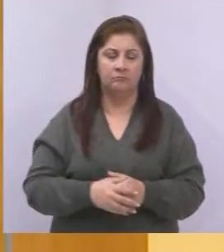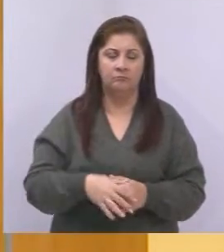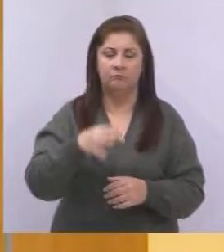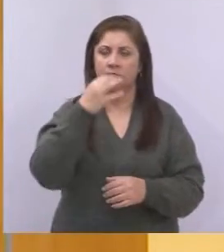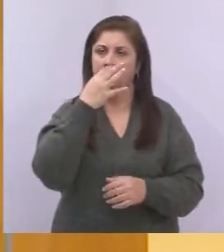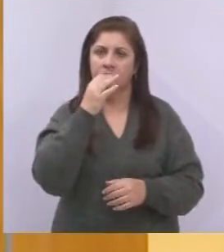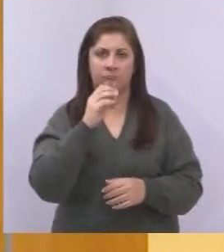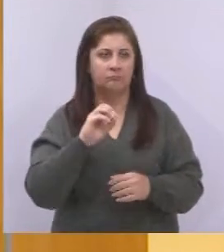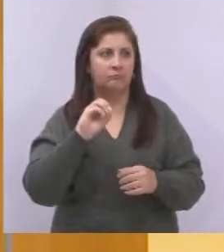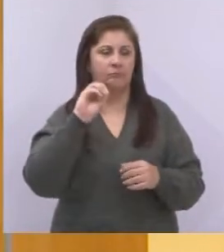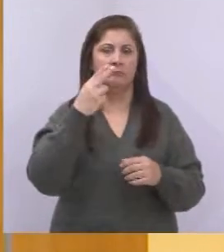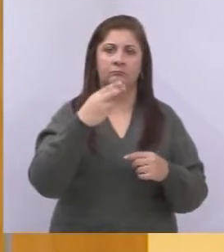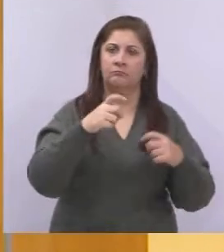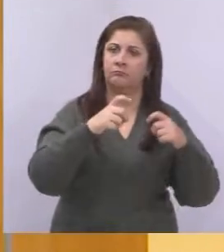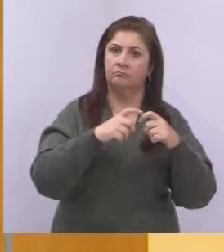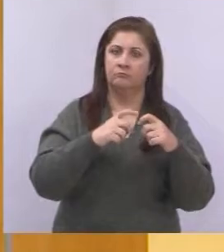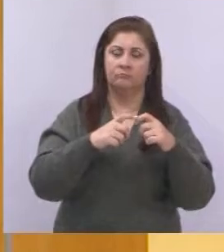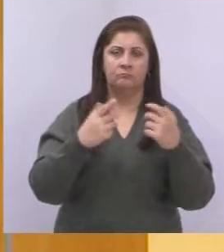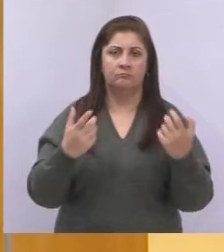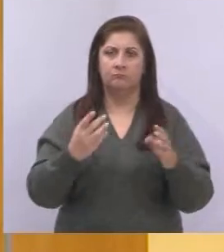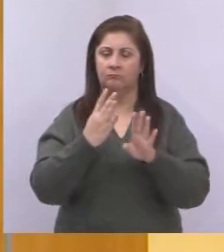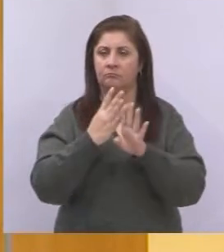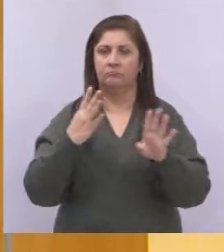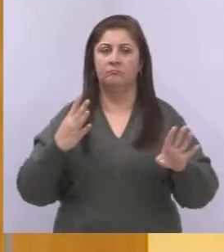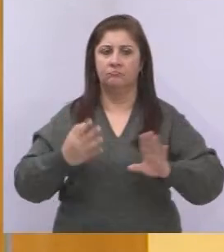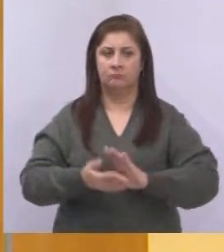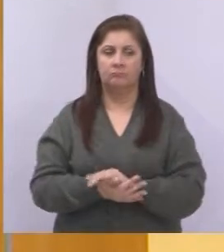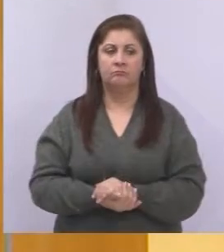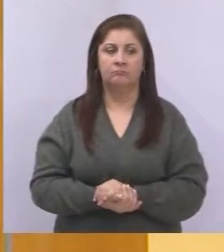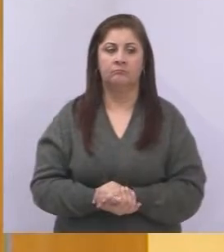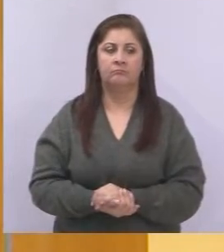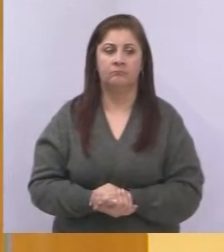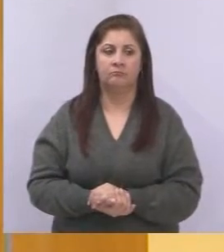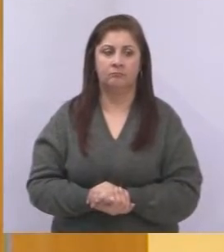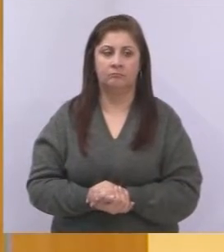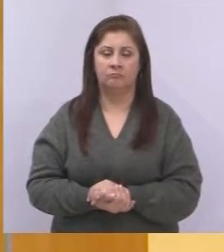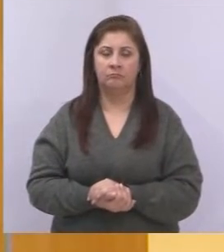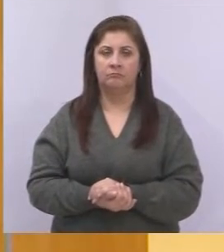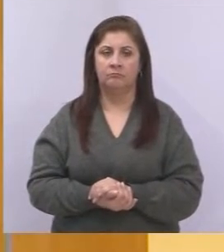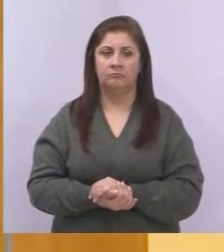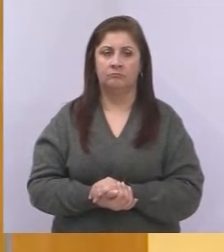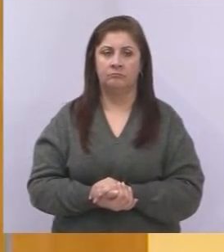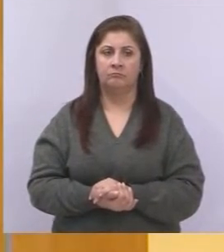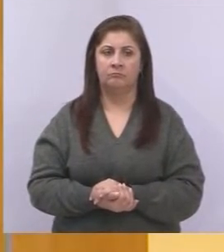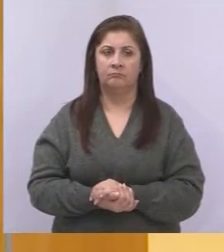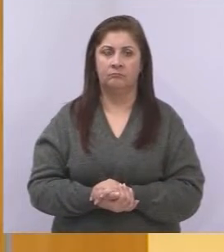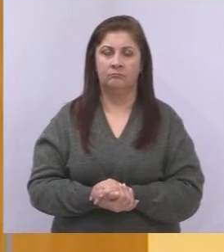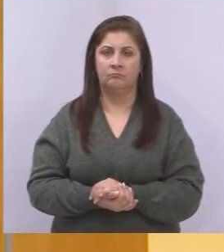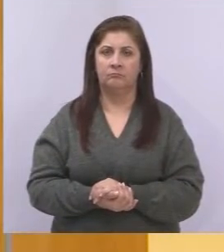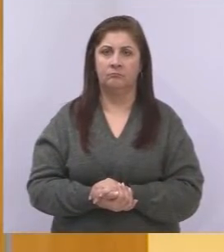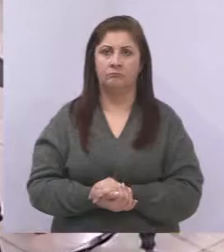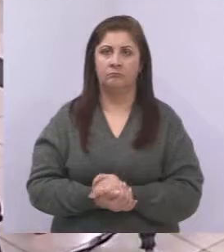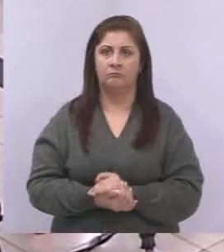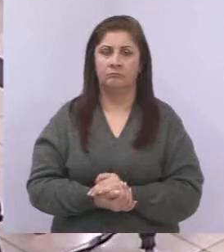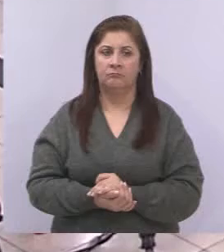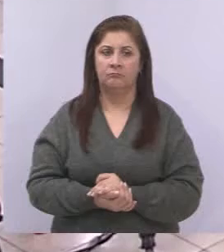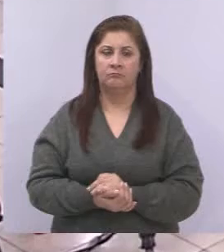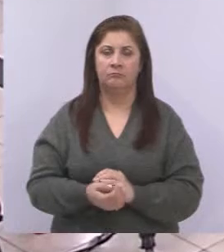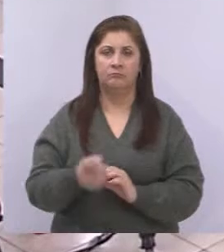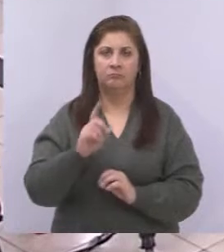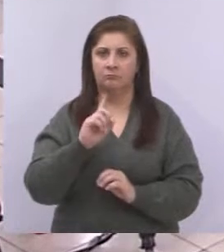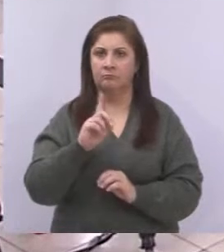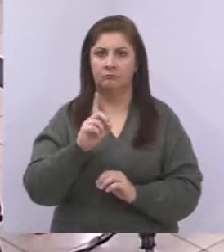ou à espera de consulta, na fila. Só isso, Paulinho, nobre, tá? Pode falar. Não está tirando nada